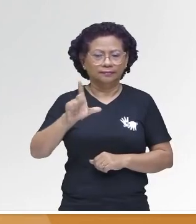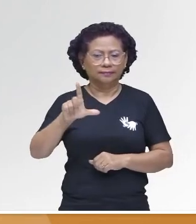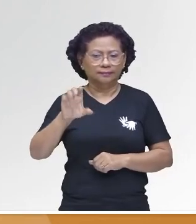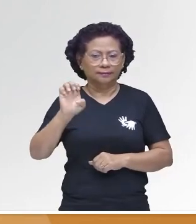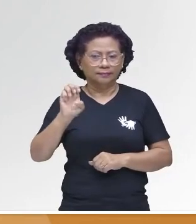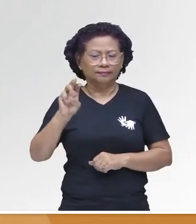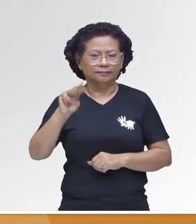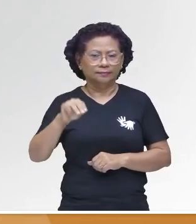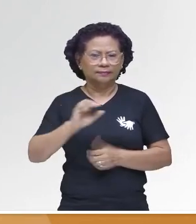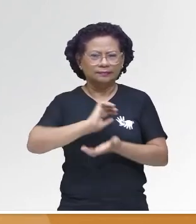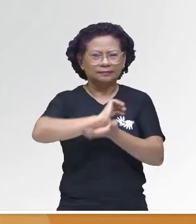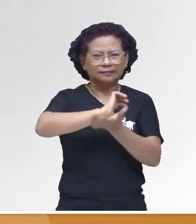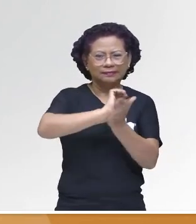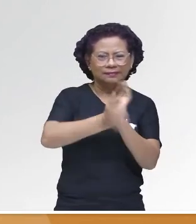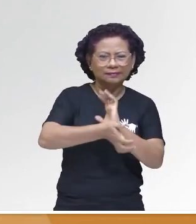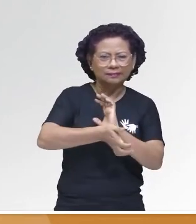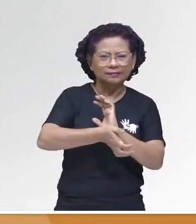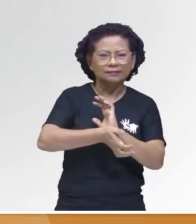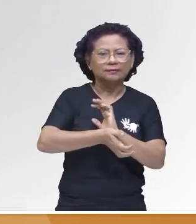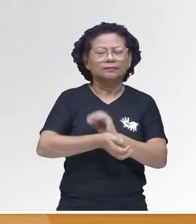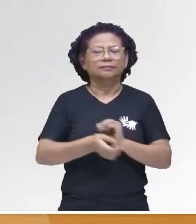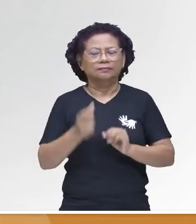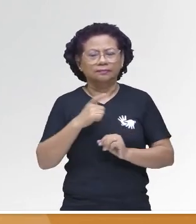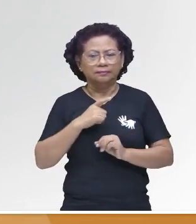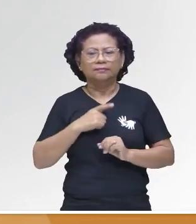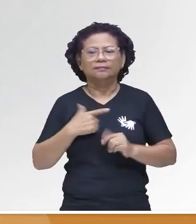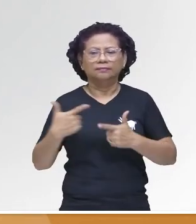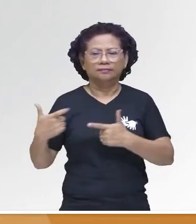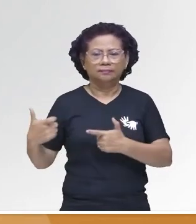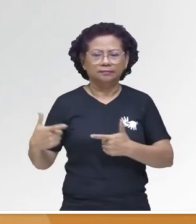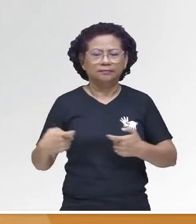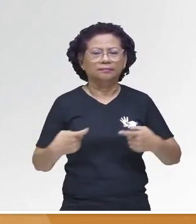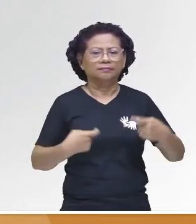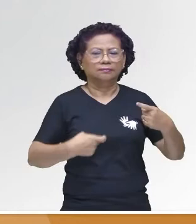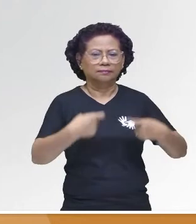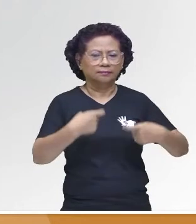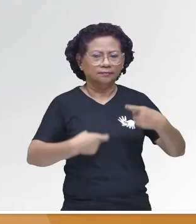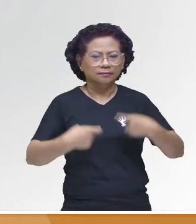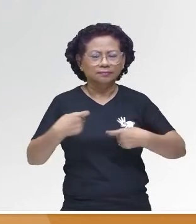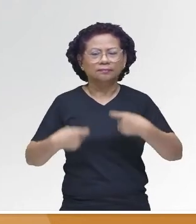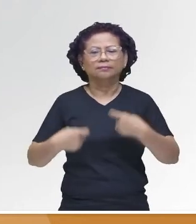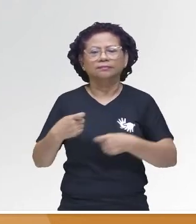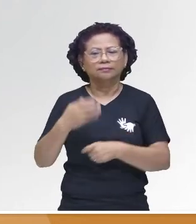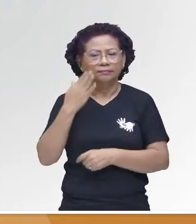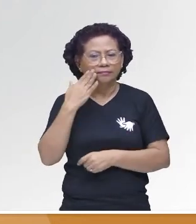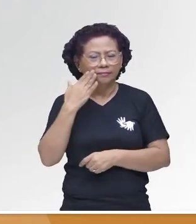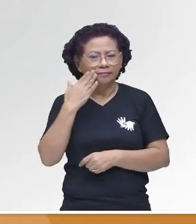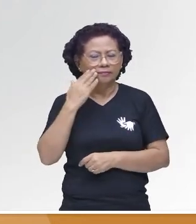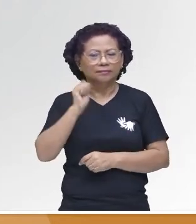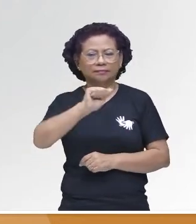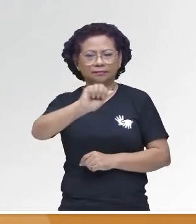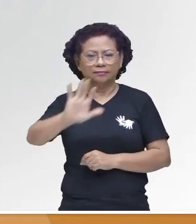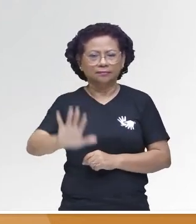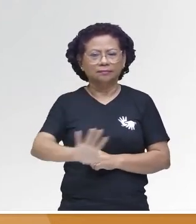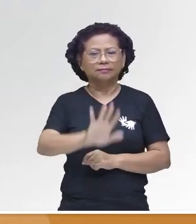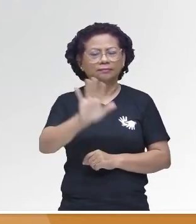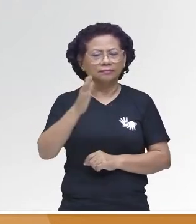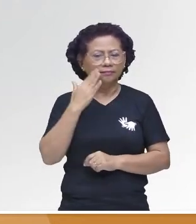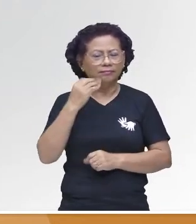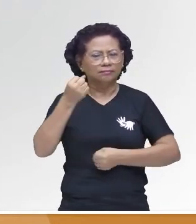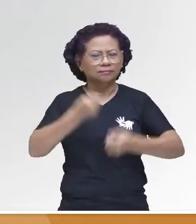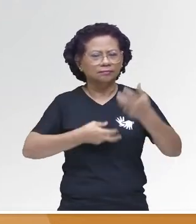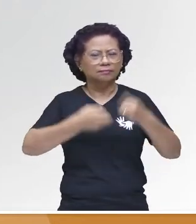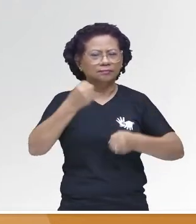conta dos cabanos, da revolta dos cabanos. Aqui nós já vimos essa imagem, falamos um pouco sobre ela.